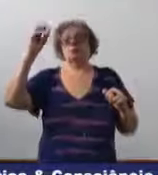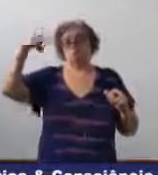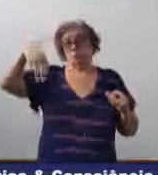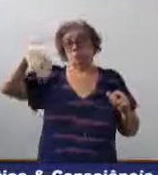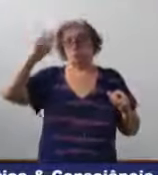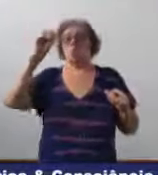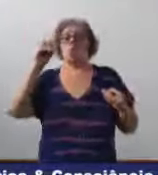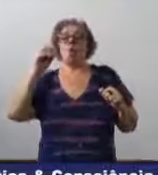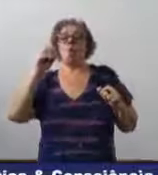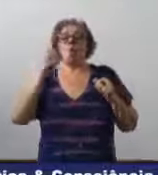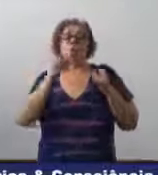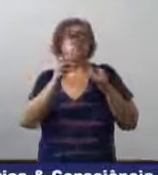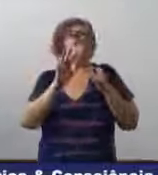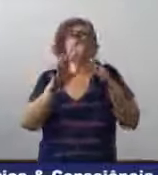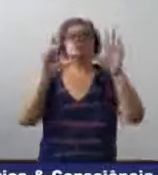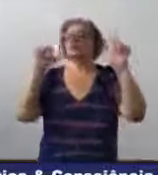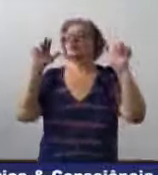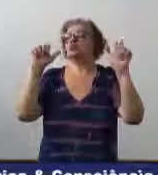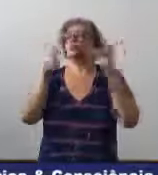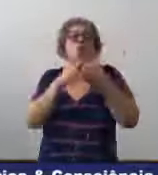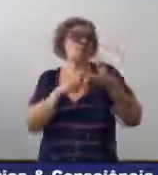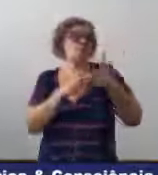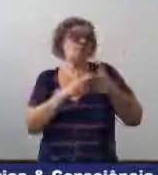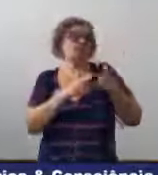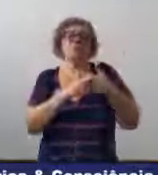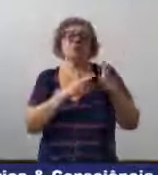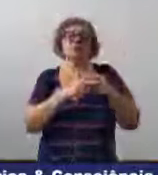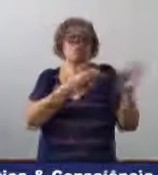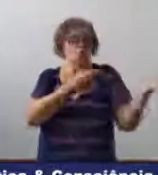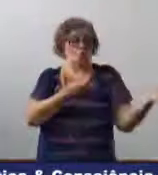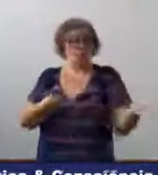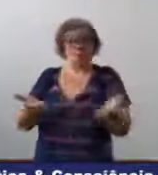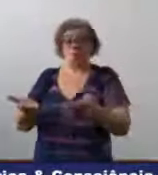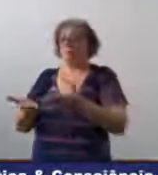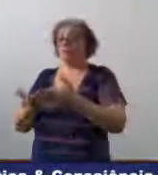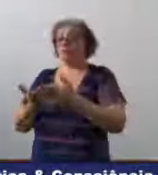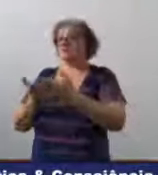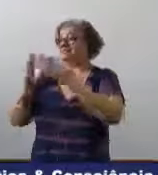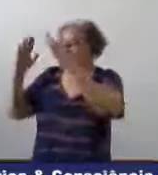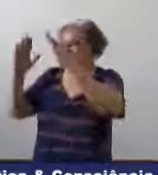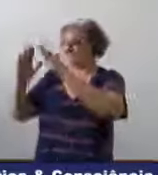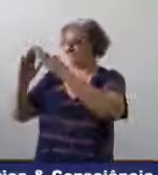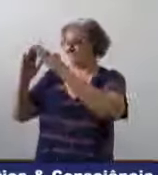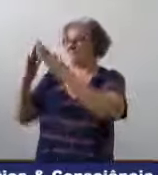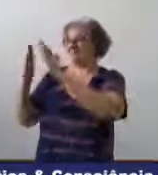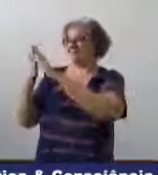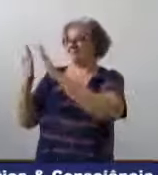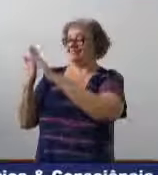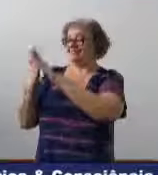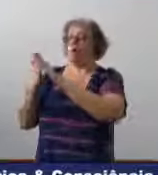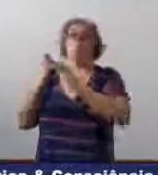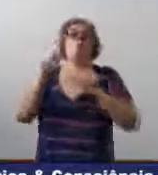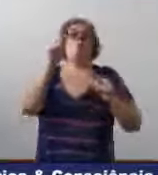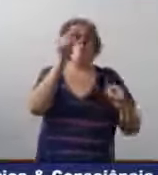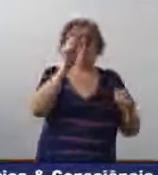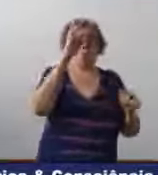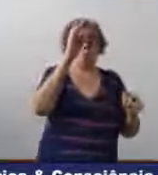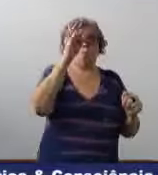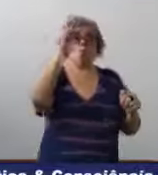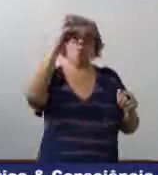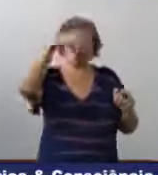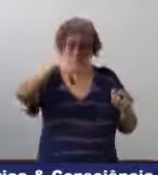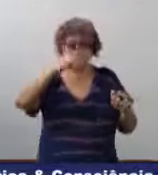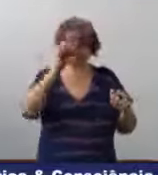dizer indivisível, se conserva hoje apenas como uma homenagem a Demócrito, porque o átomo é divisível,